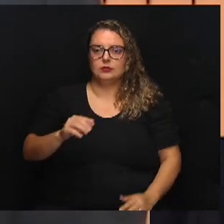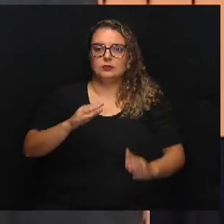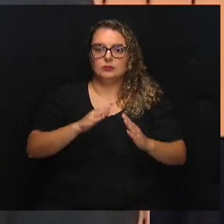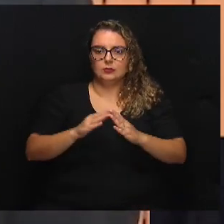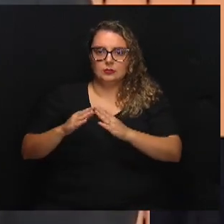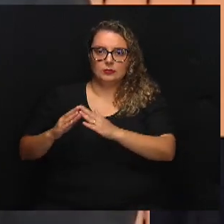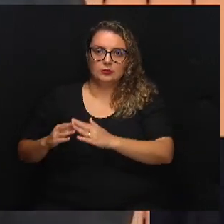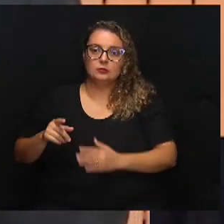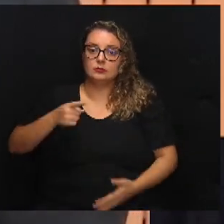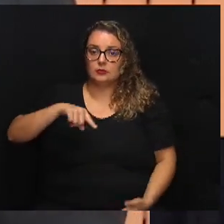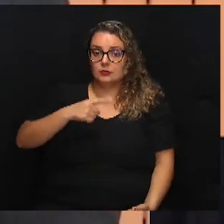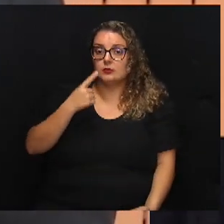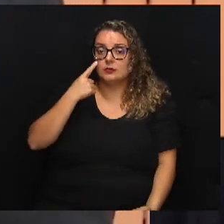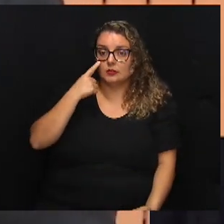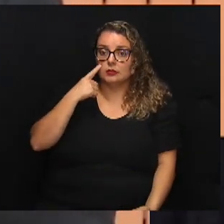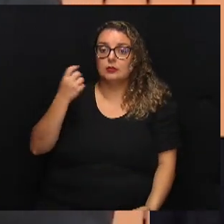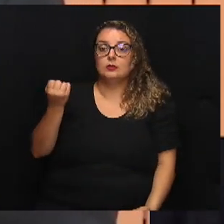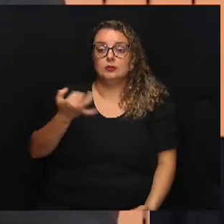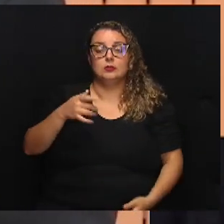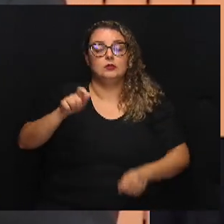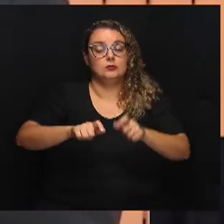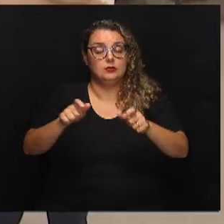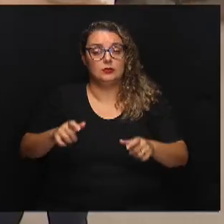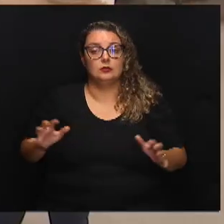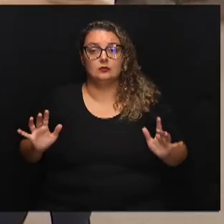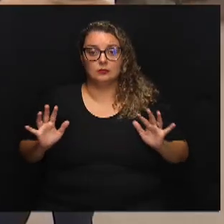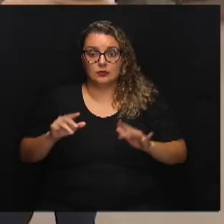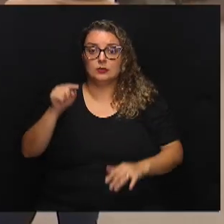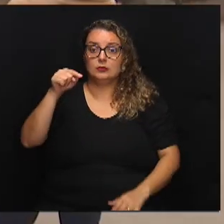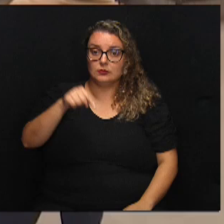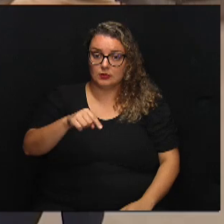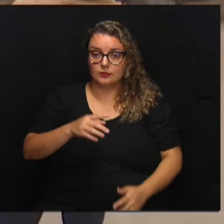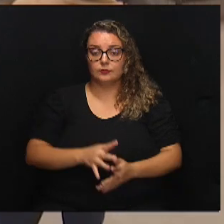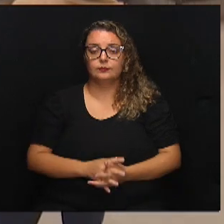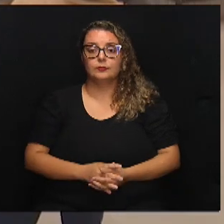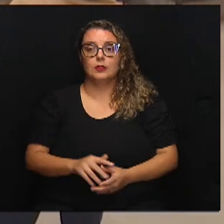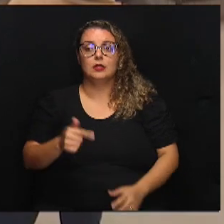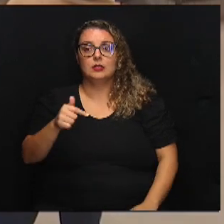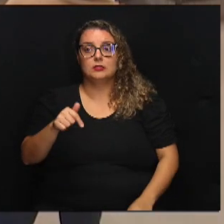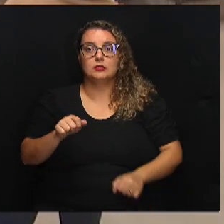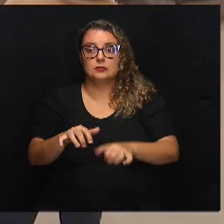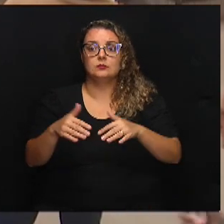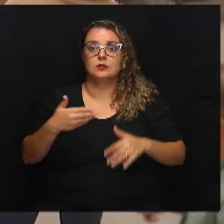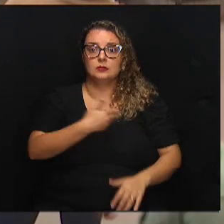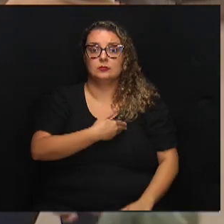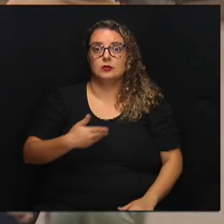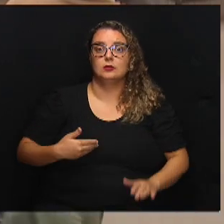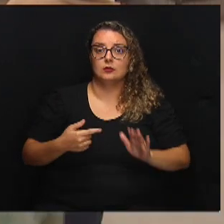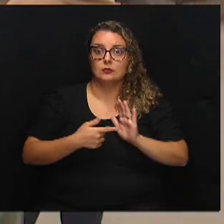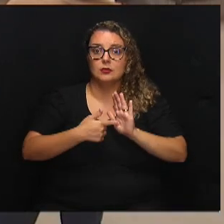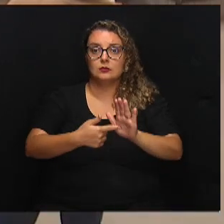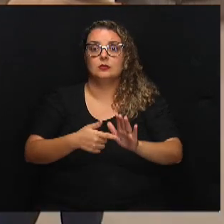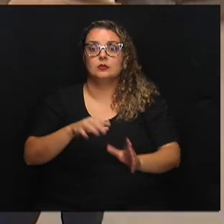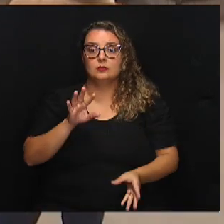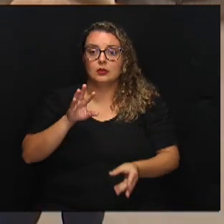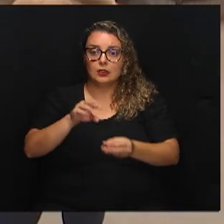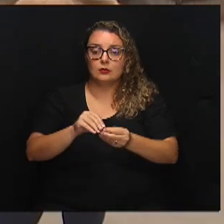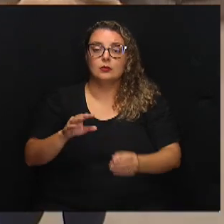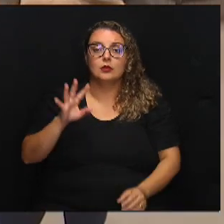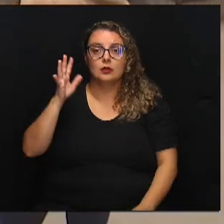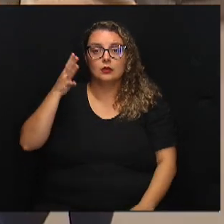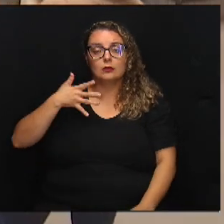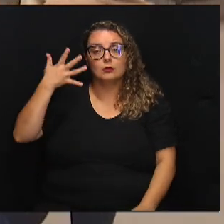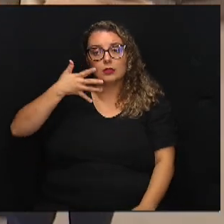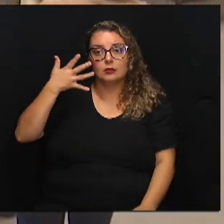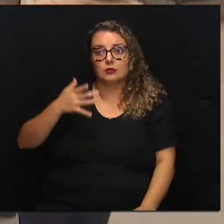para vocês verem quantas pessoas que passam por lá. A 7ª audiência pública contou com uma breve palestra do